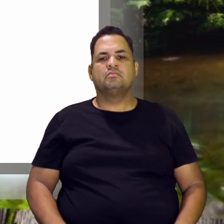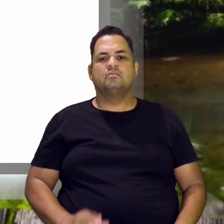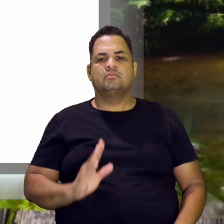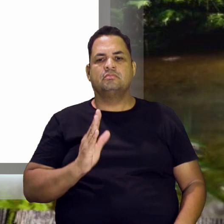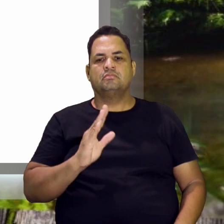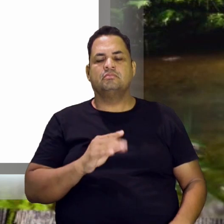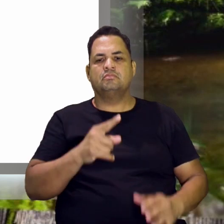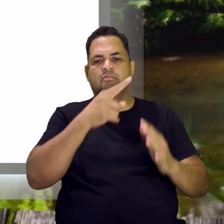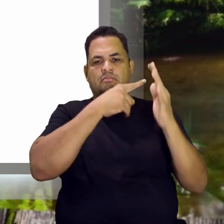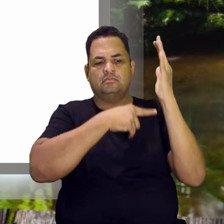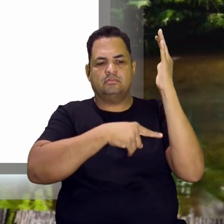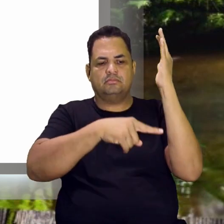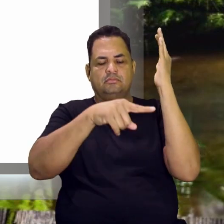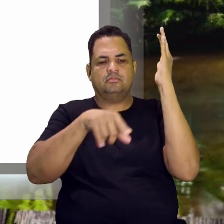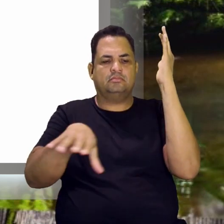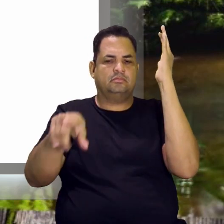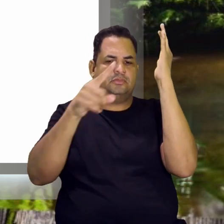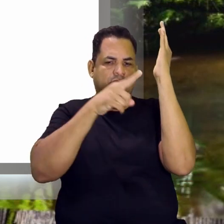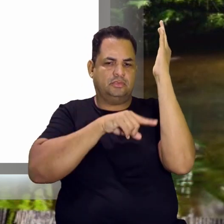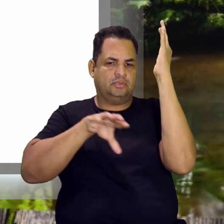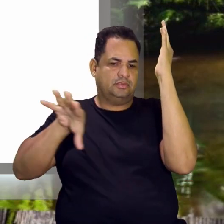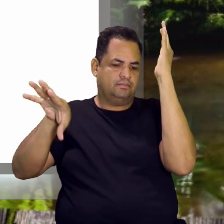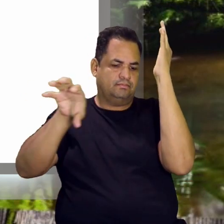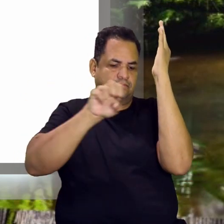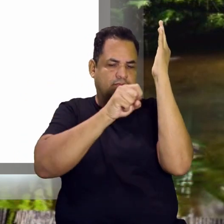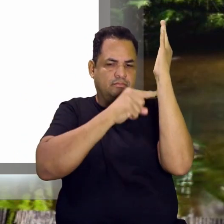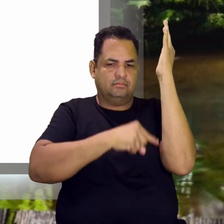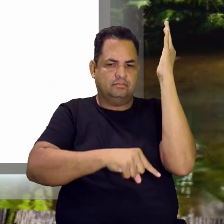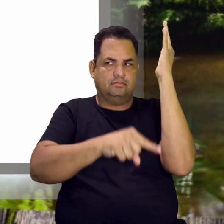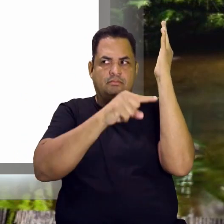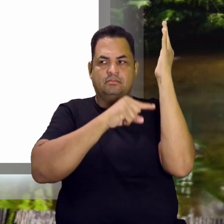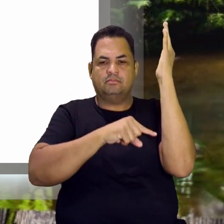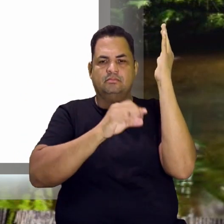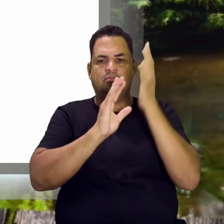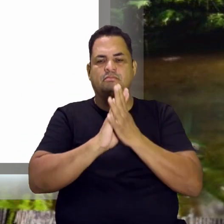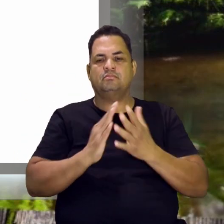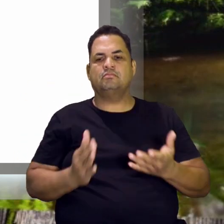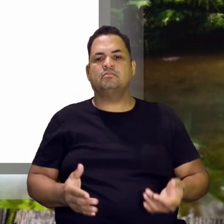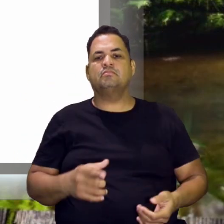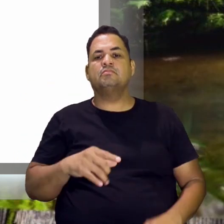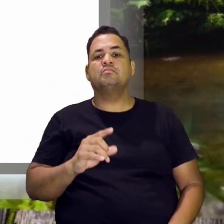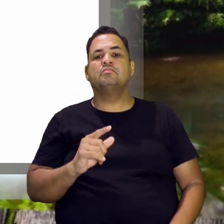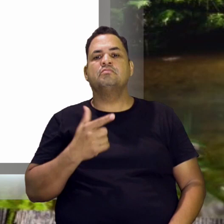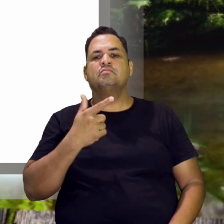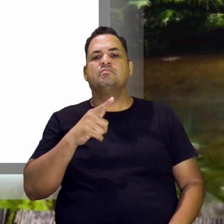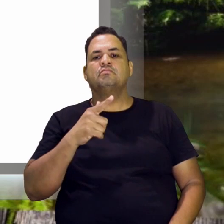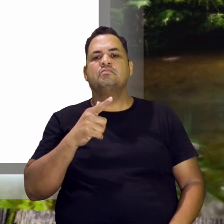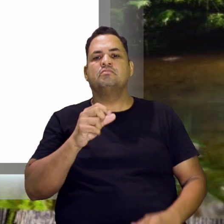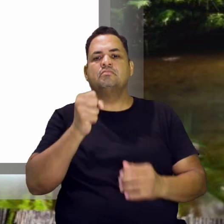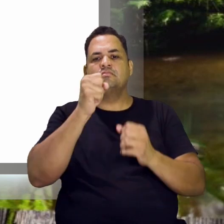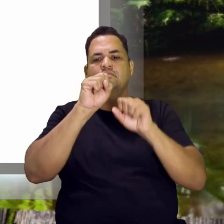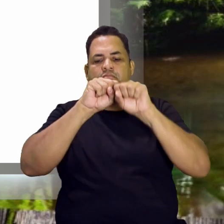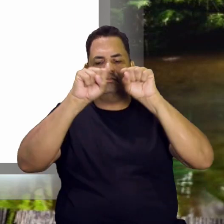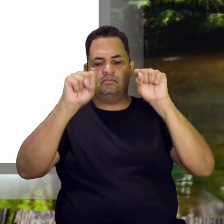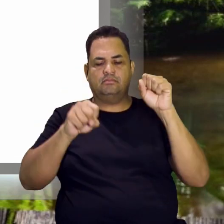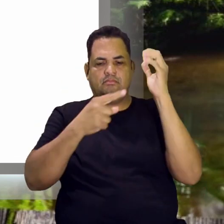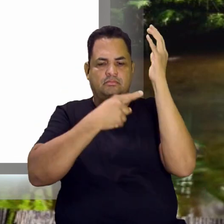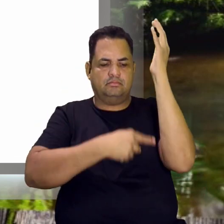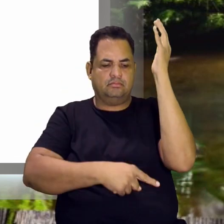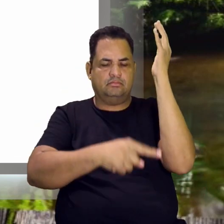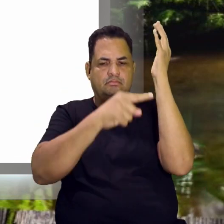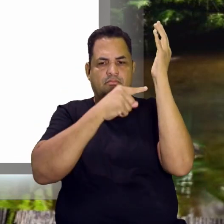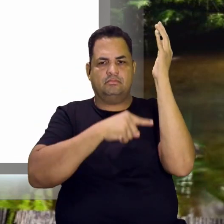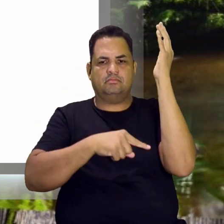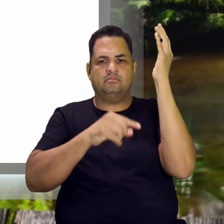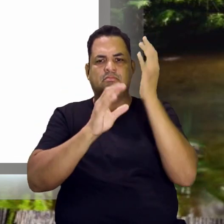já ocorreu aqui a fotossíntese. Tudo bem? Então, elas não têm esse sistema de transporte. Por